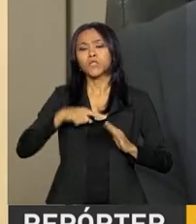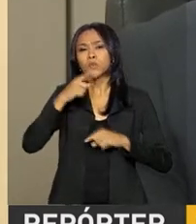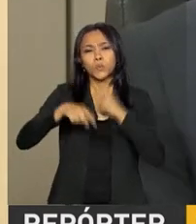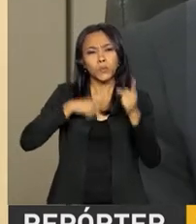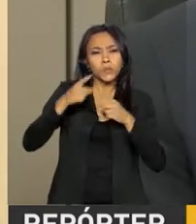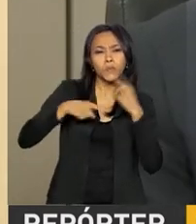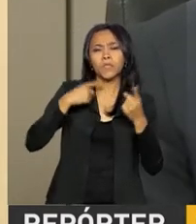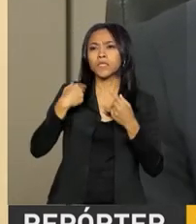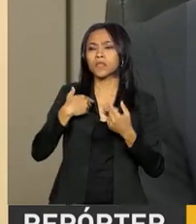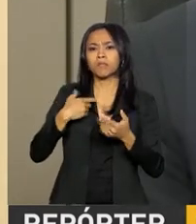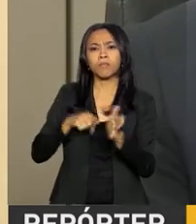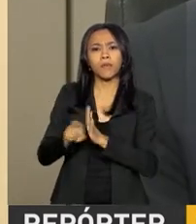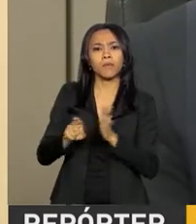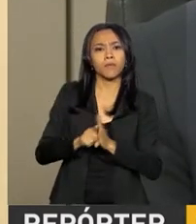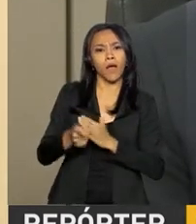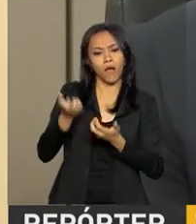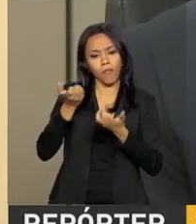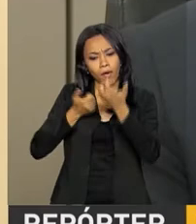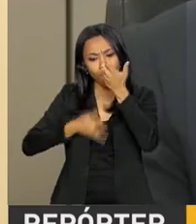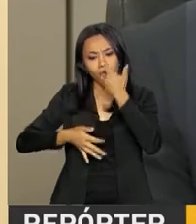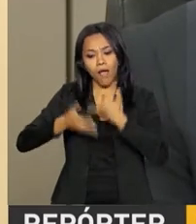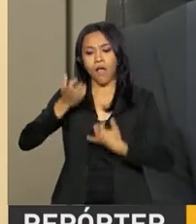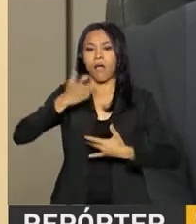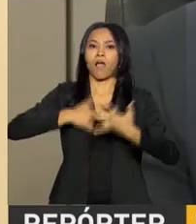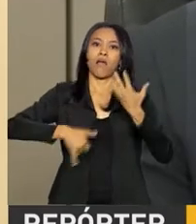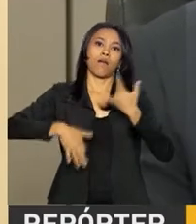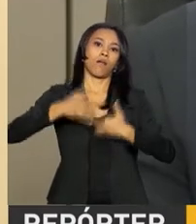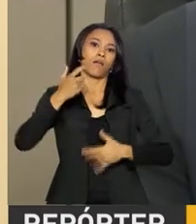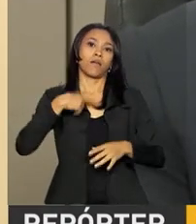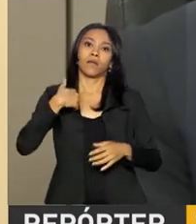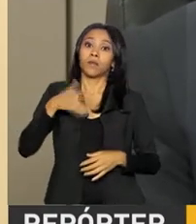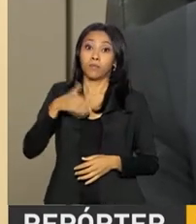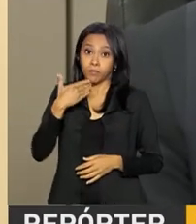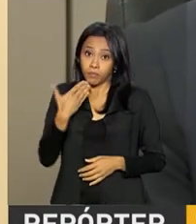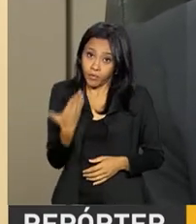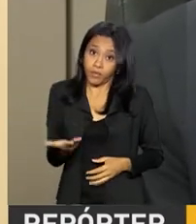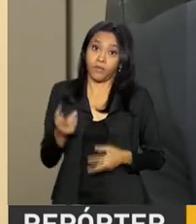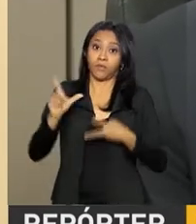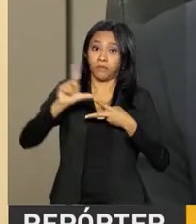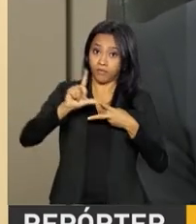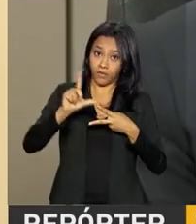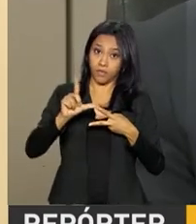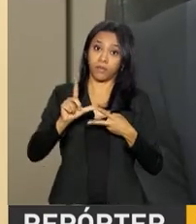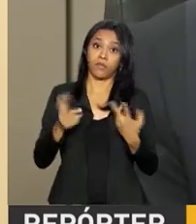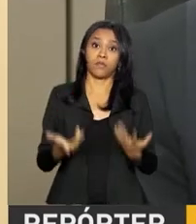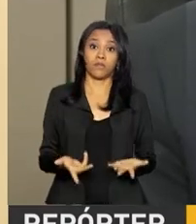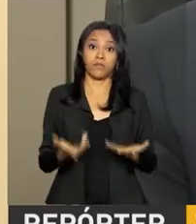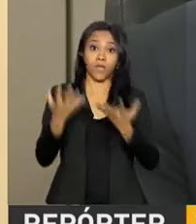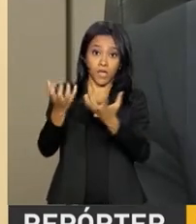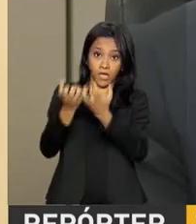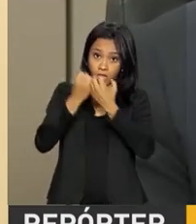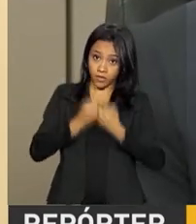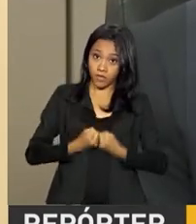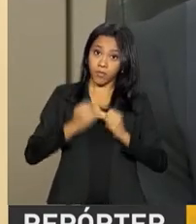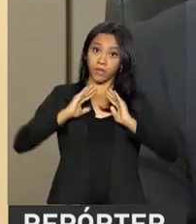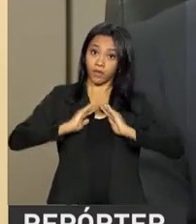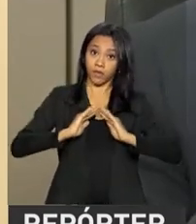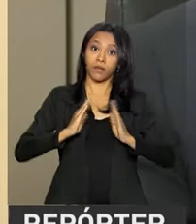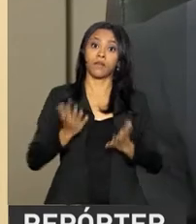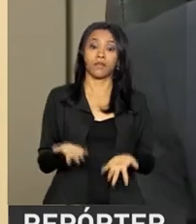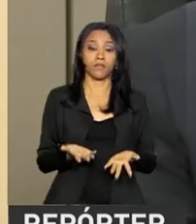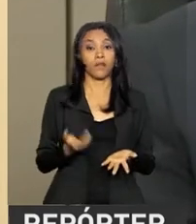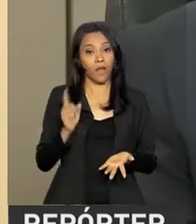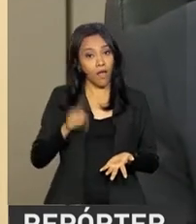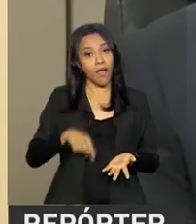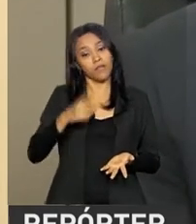dúvidas em com relação ao programa solicitar o benefício é receber o benefício em casa assim a